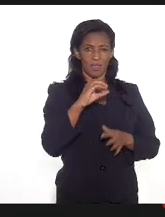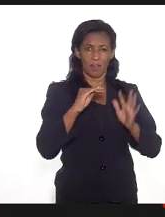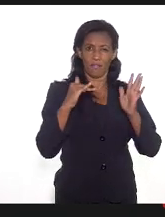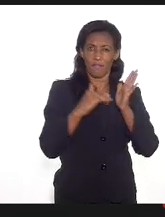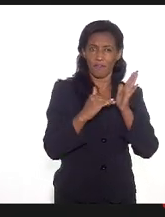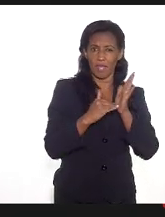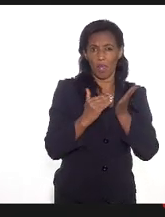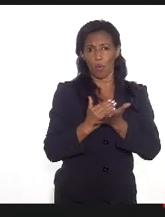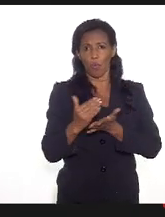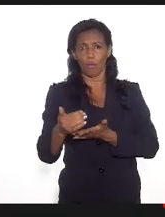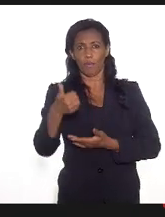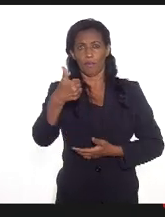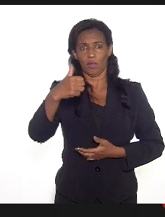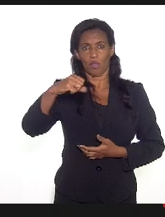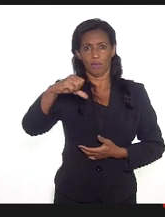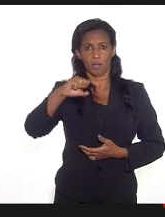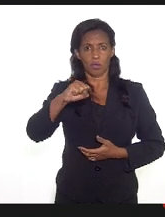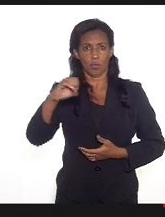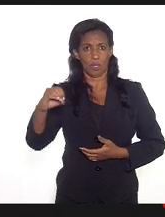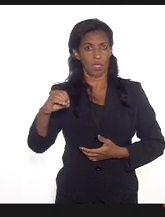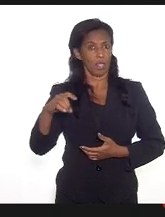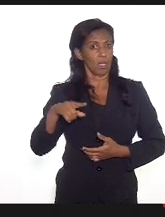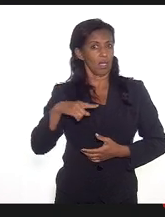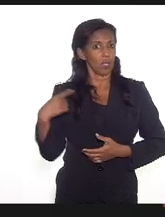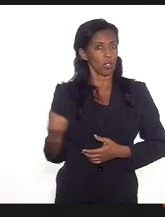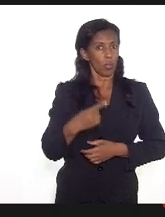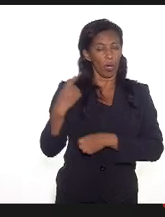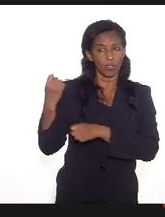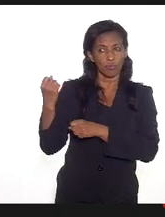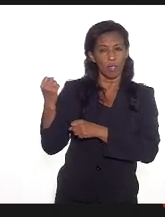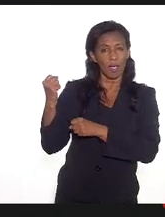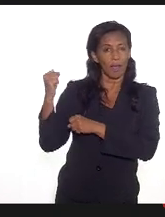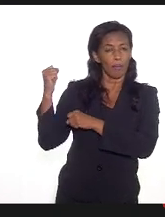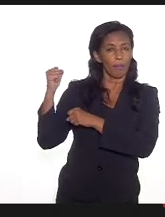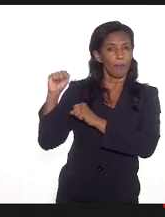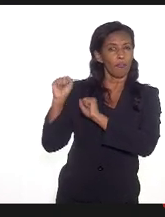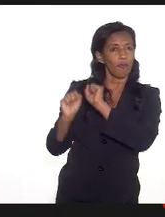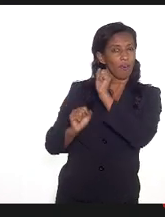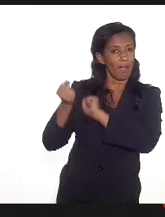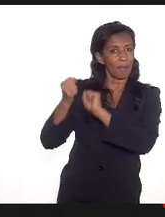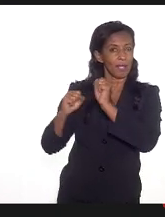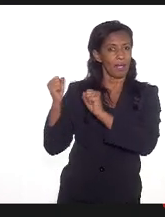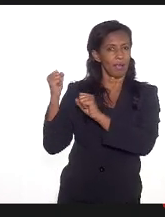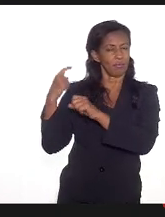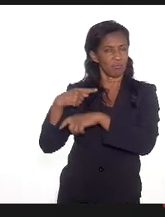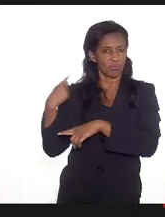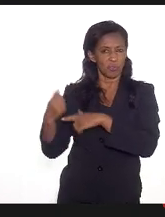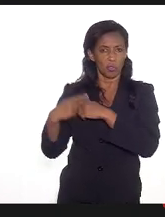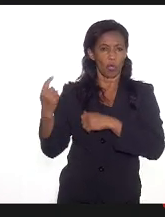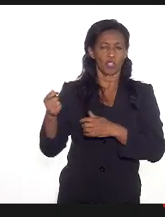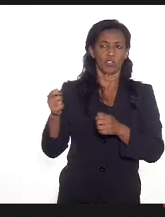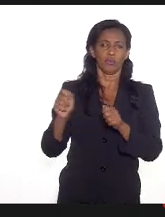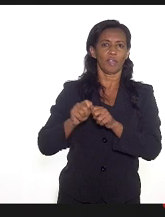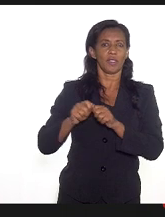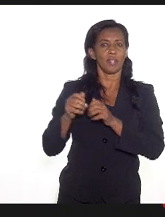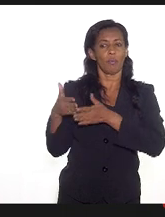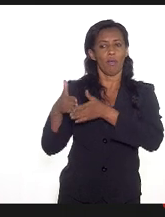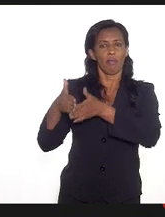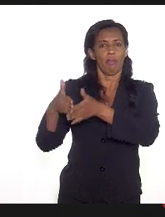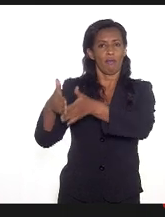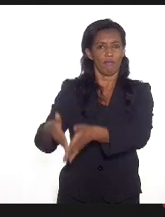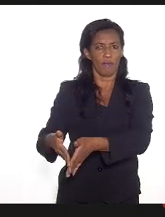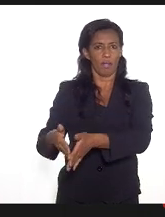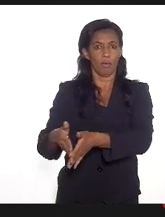o terceiro produtor mundial de navios mercantes. E perdemos isso. Perdemos por uma série de